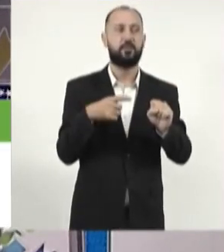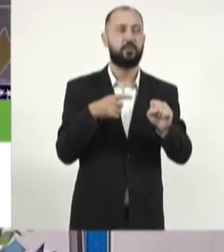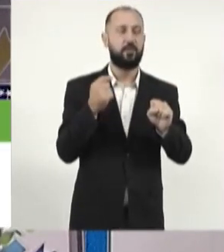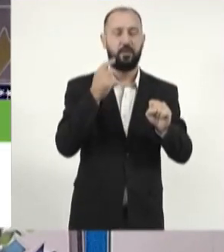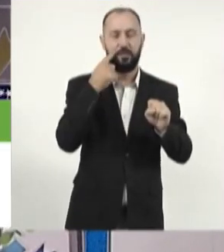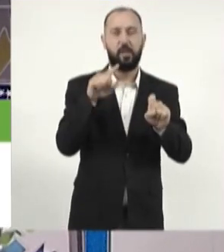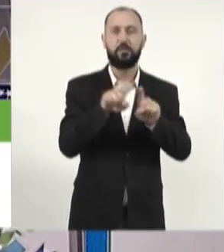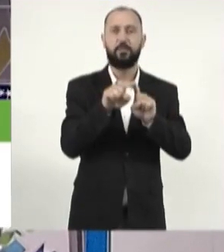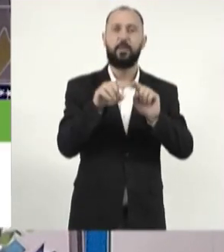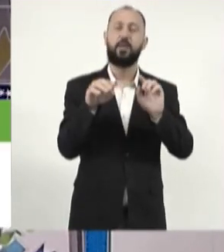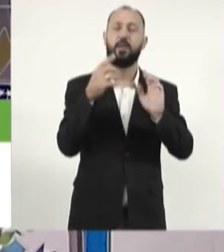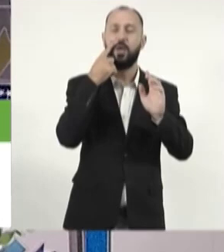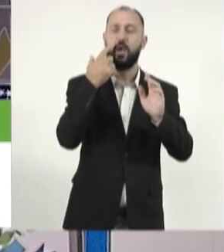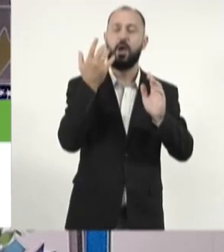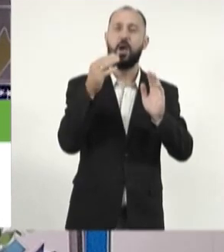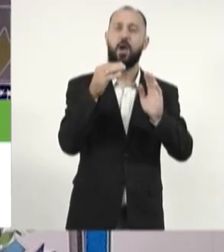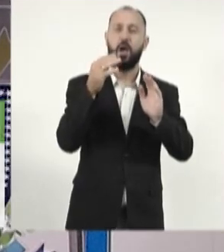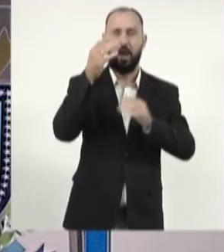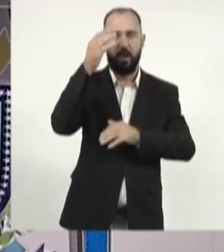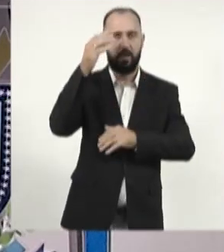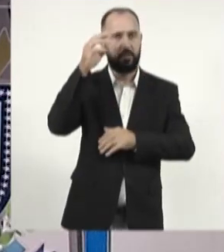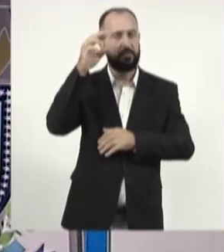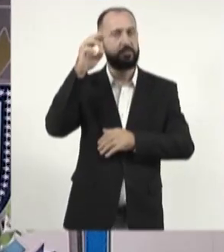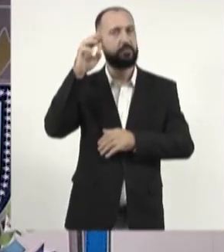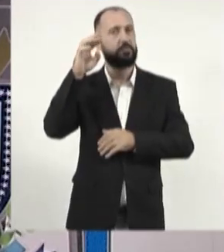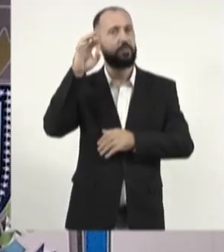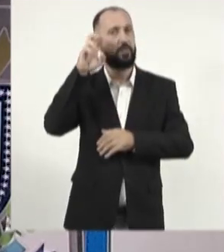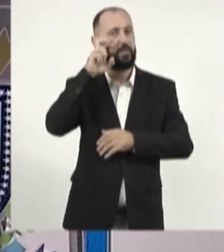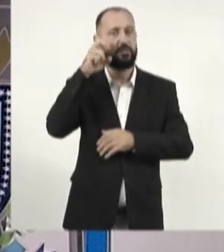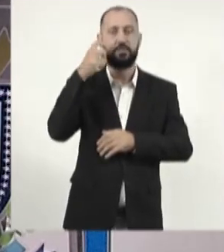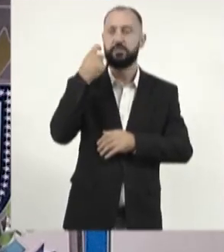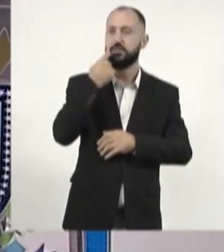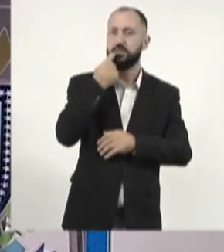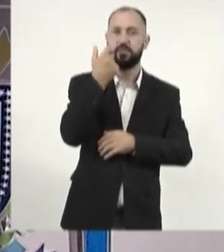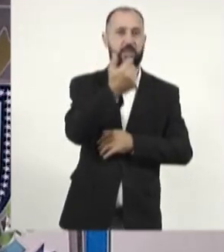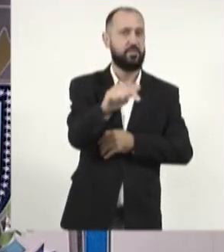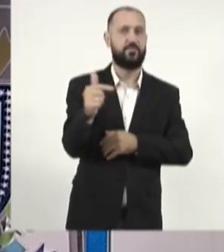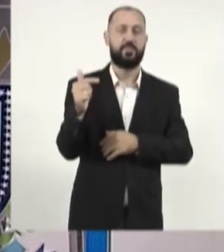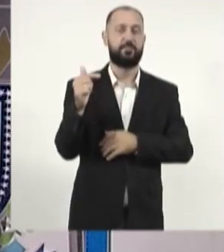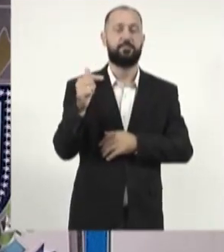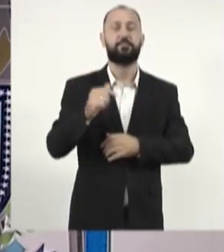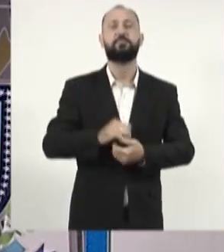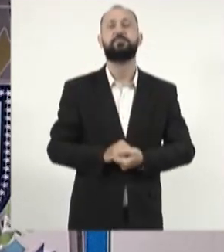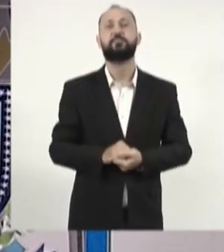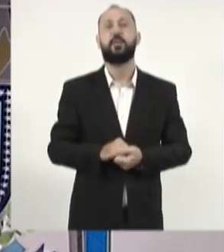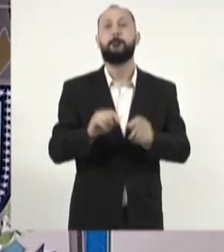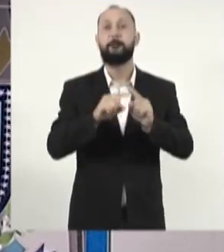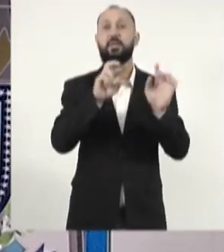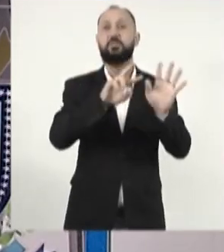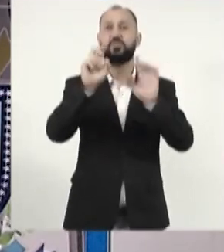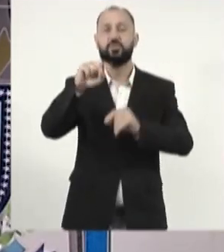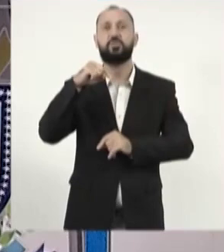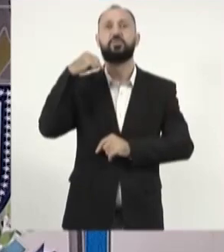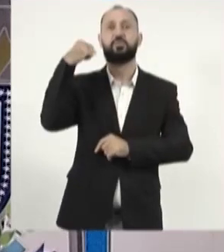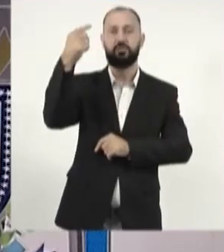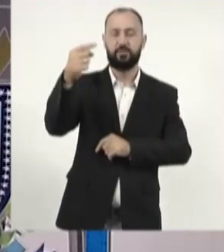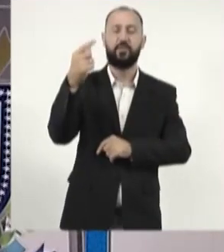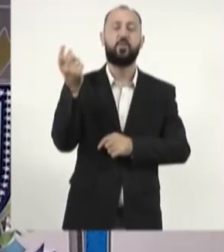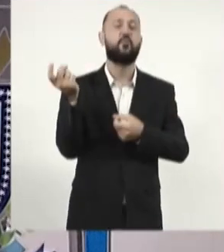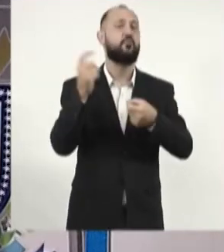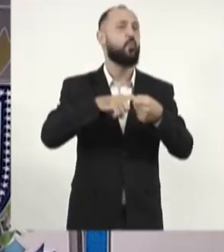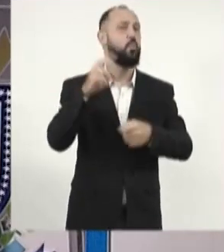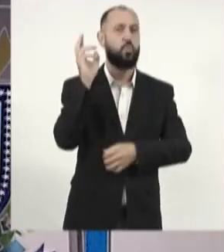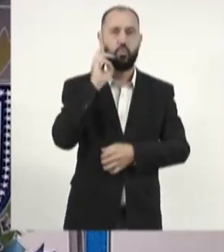do dia também, a sessão plenária não deve acontecer na próxima quinta-feira, mas na semana que vem os trabalhos